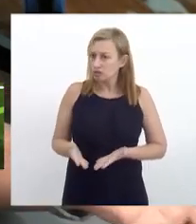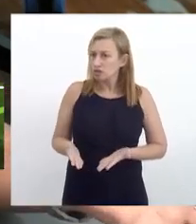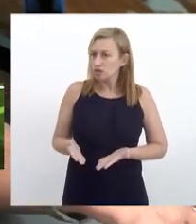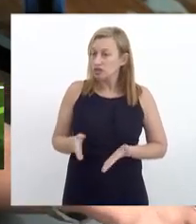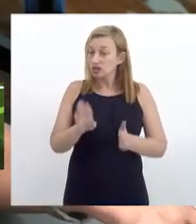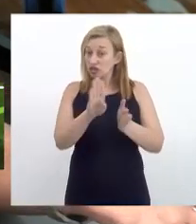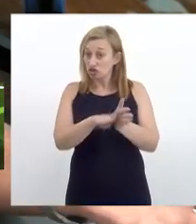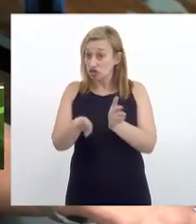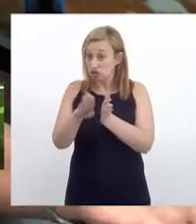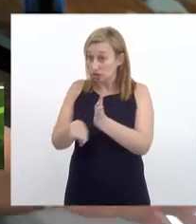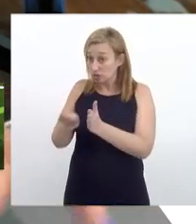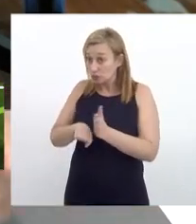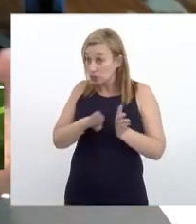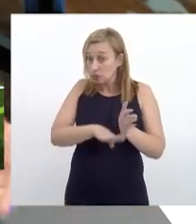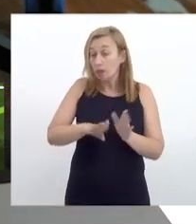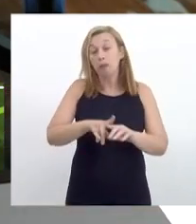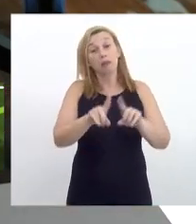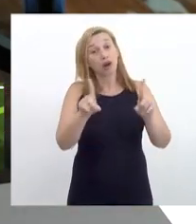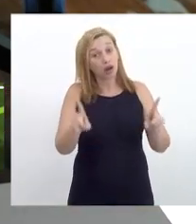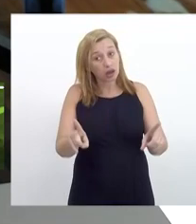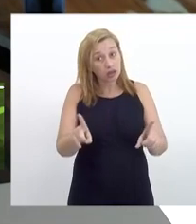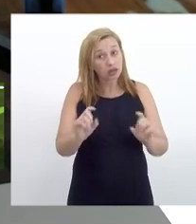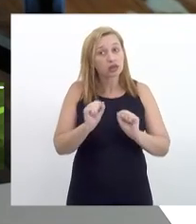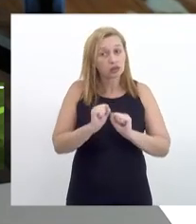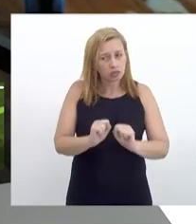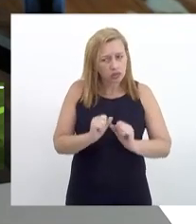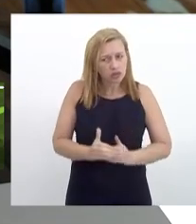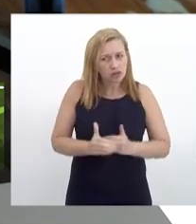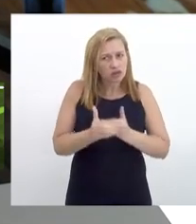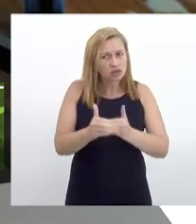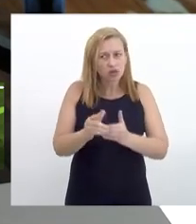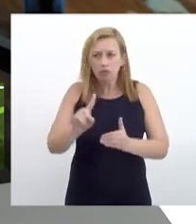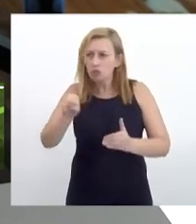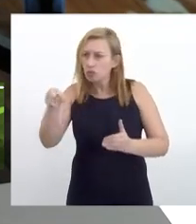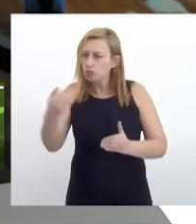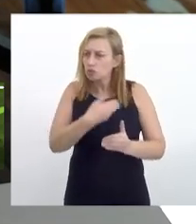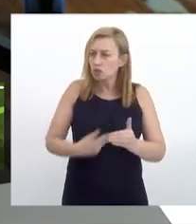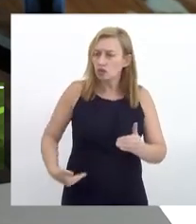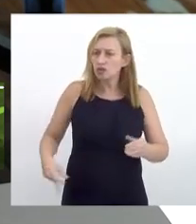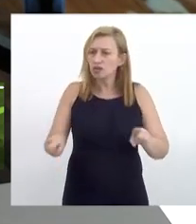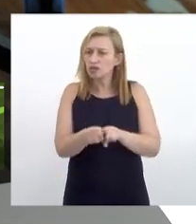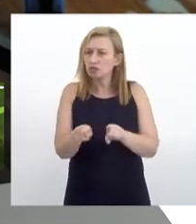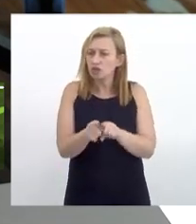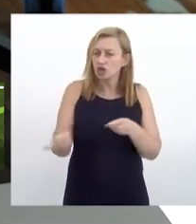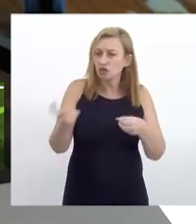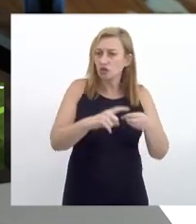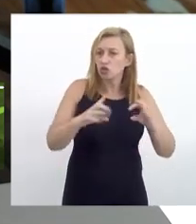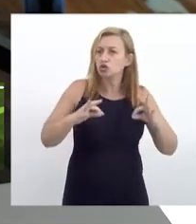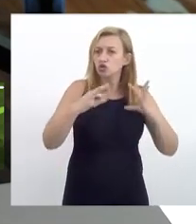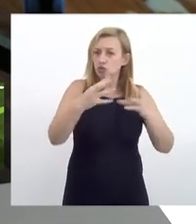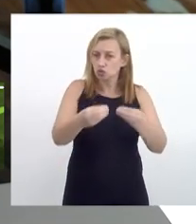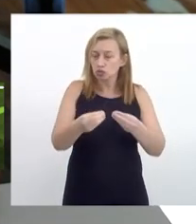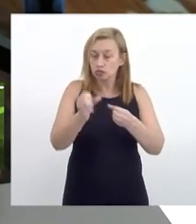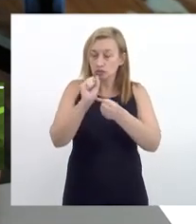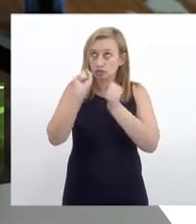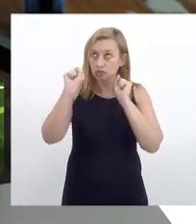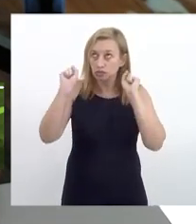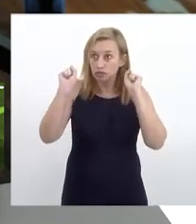está retirando Mas que a gente Pode avançar Para um outro governo Também Que retorne tudo Espero